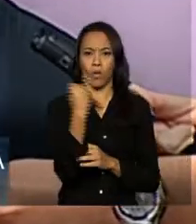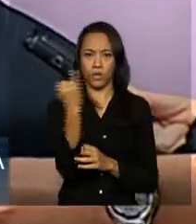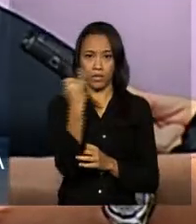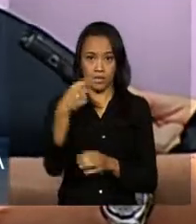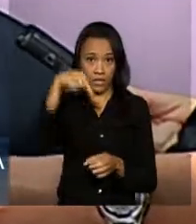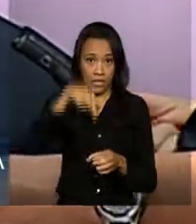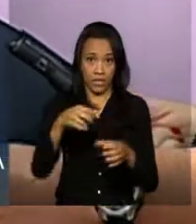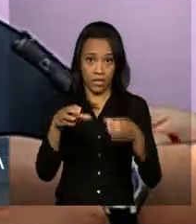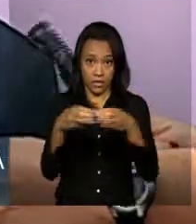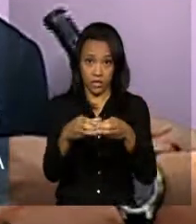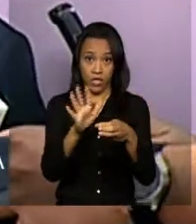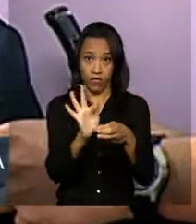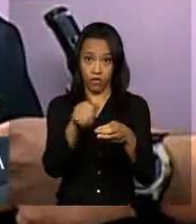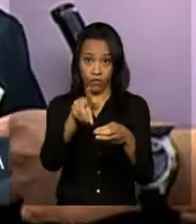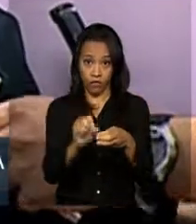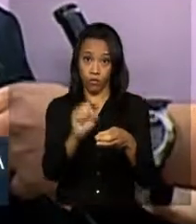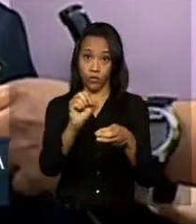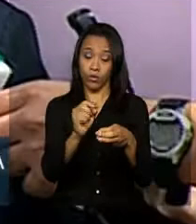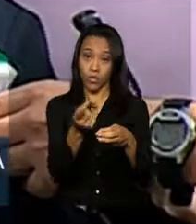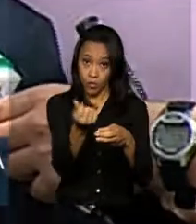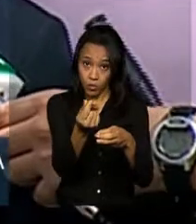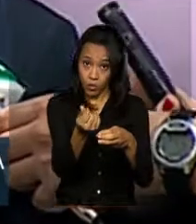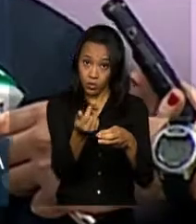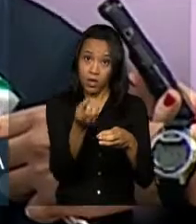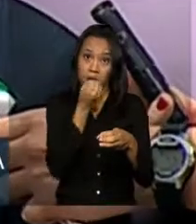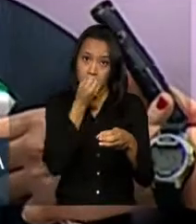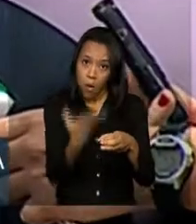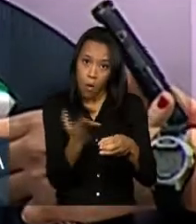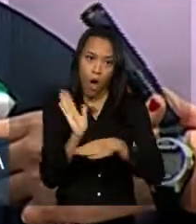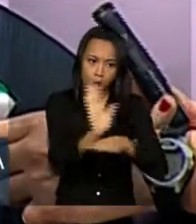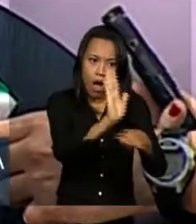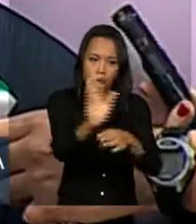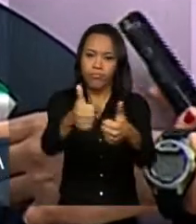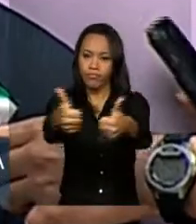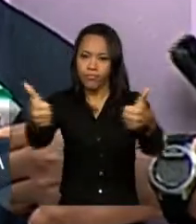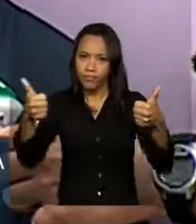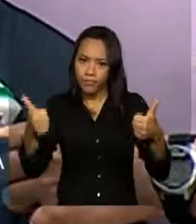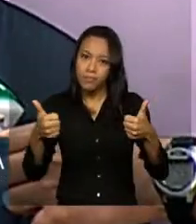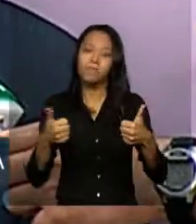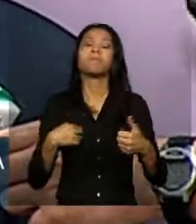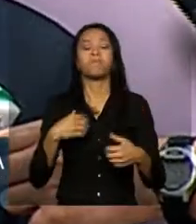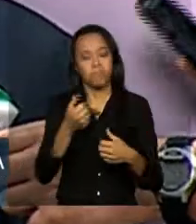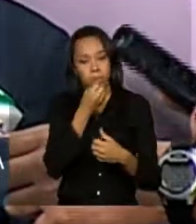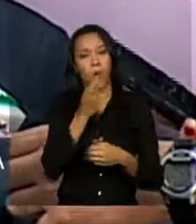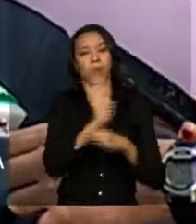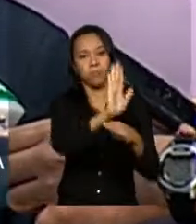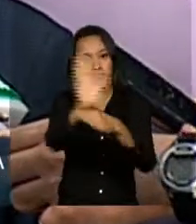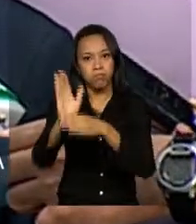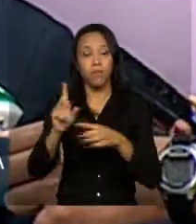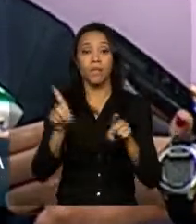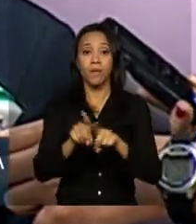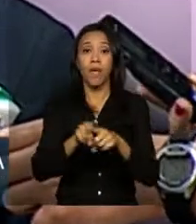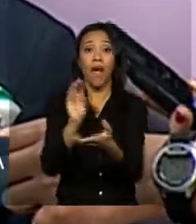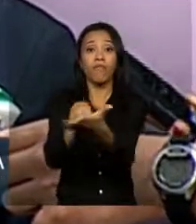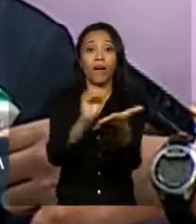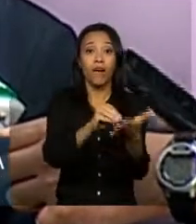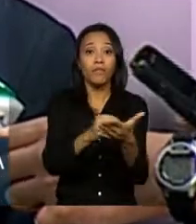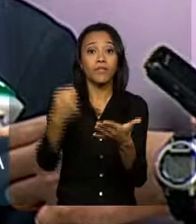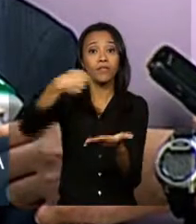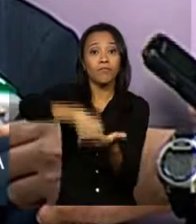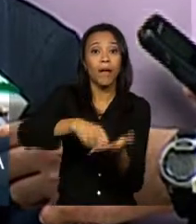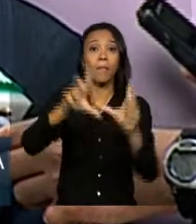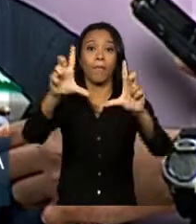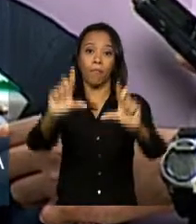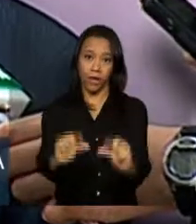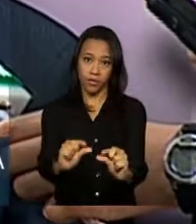retorno é positivo? Olha, o retorno é positivo, a inadimplência é baixa em todos eles. E há uma outra coisa